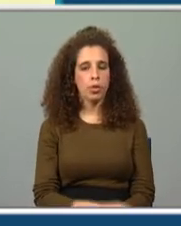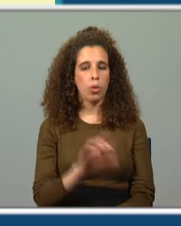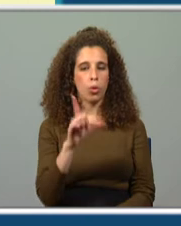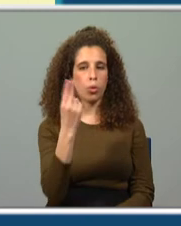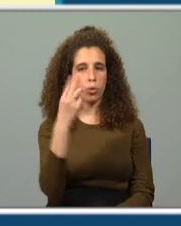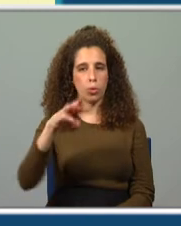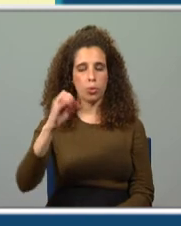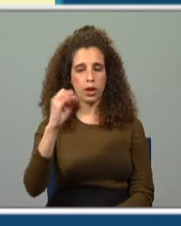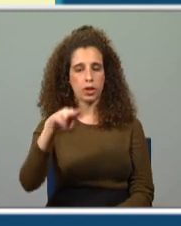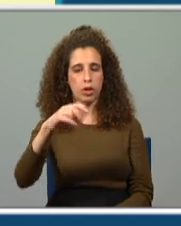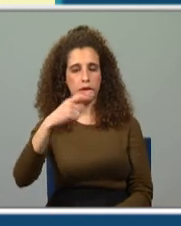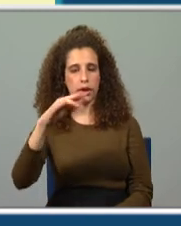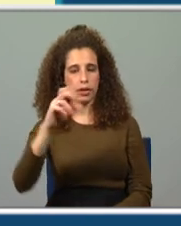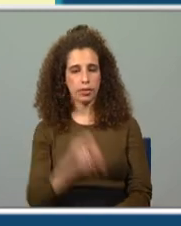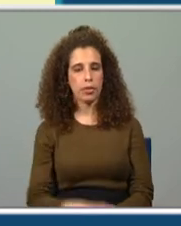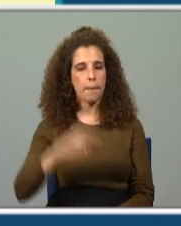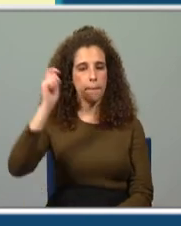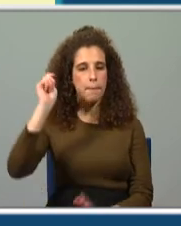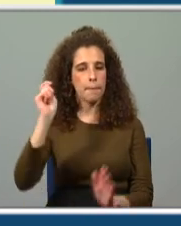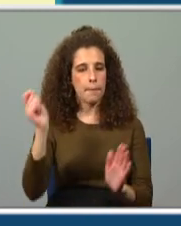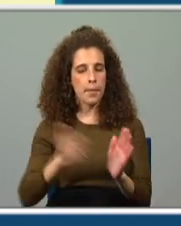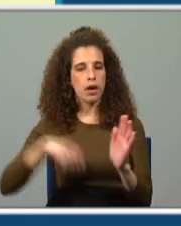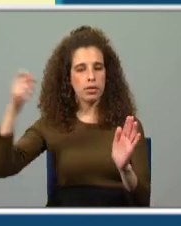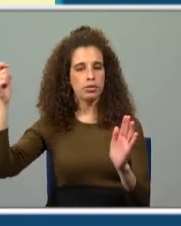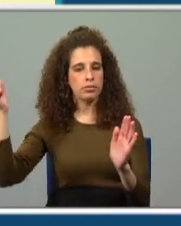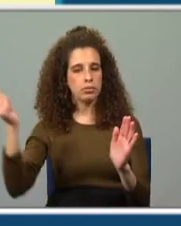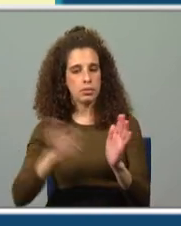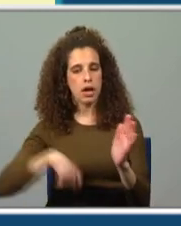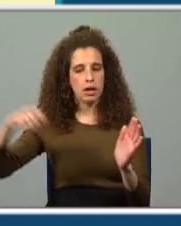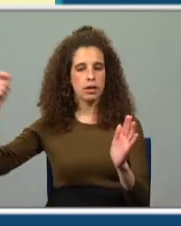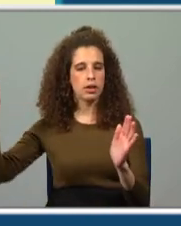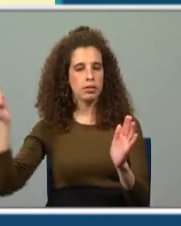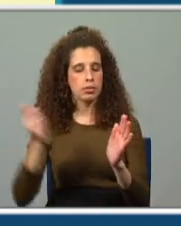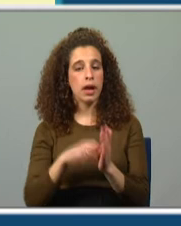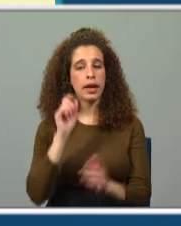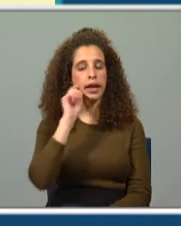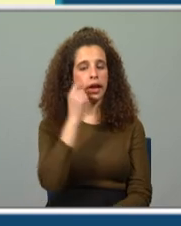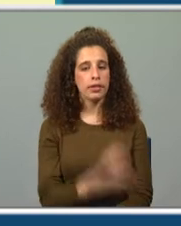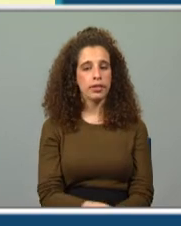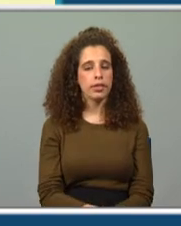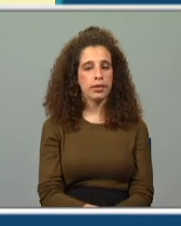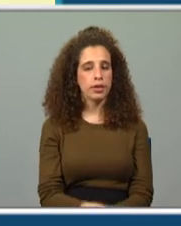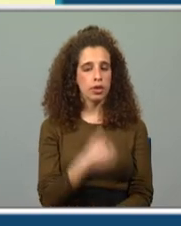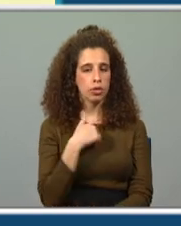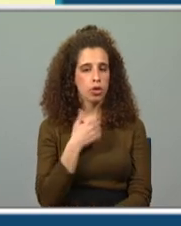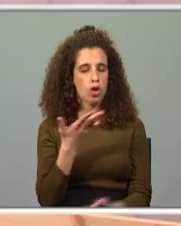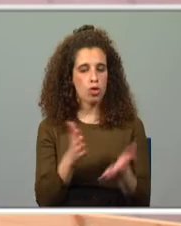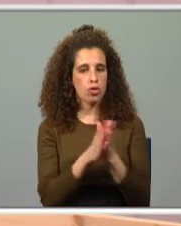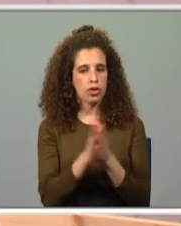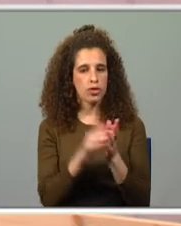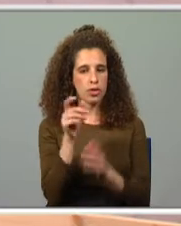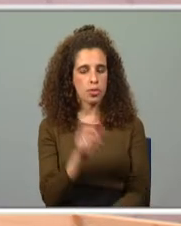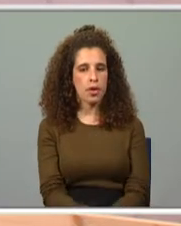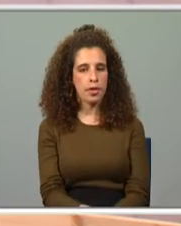luminotécnico. Batida da batuta sobre a estante. Quem é que faz a batida da batuta? Vamos dizer, eu agora vou usar aqui uma expressão se calhar